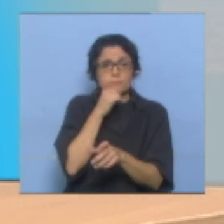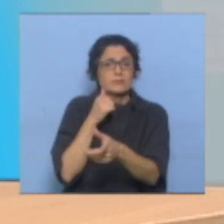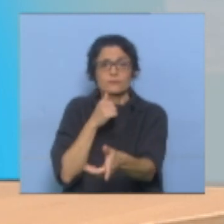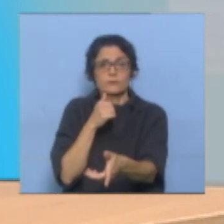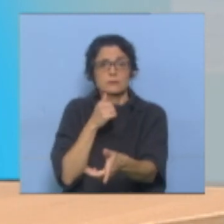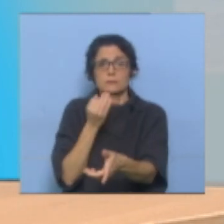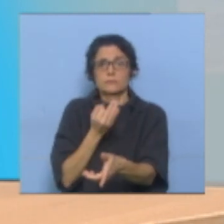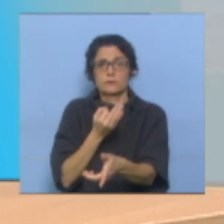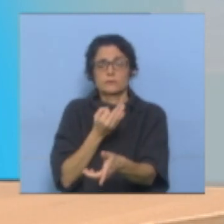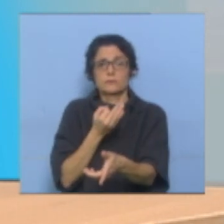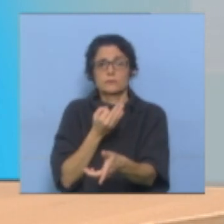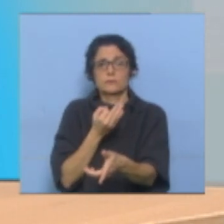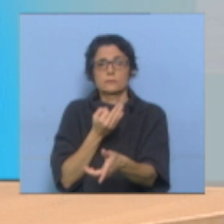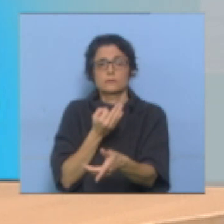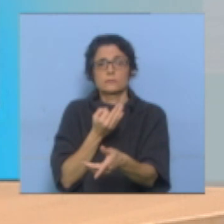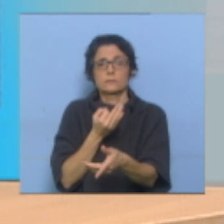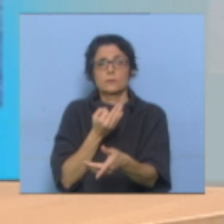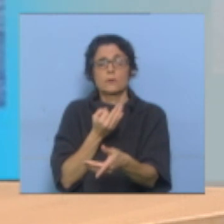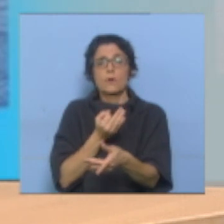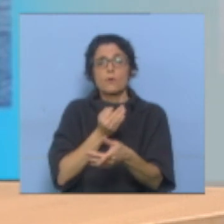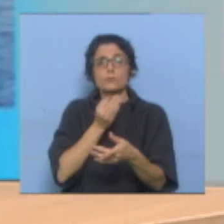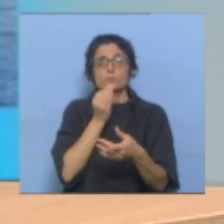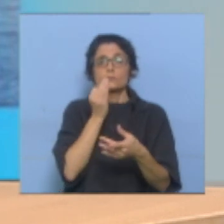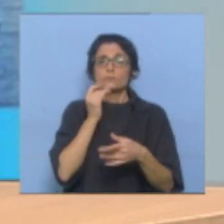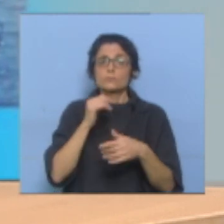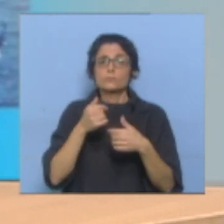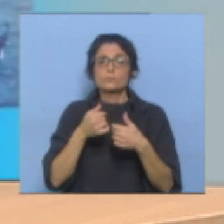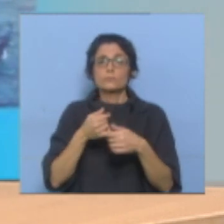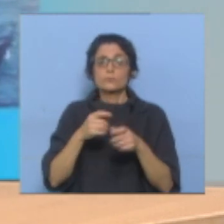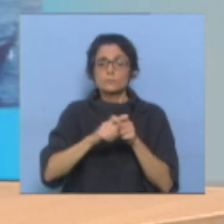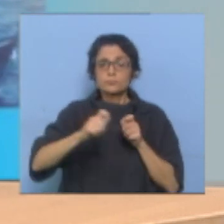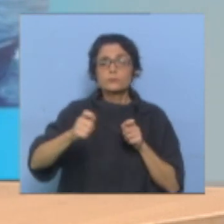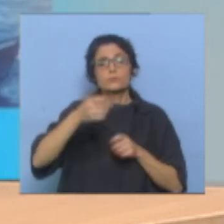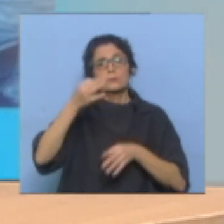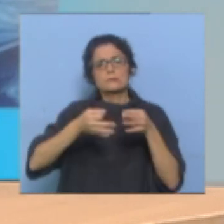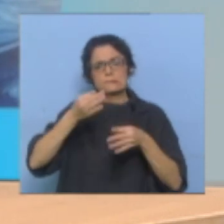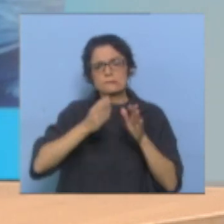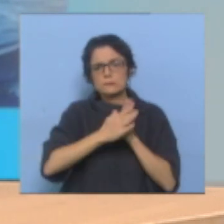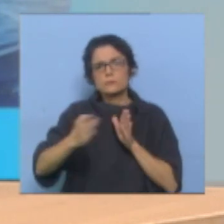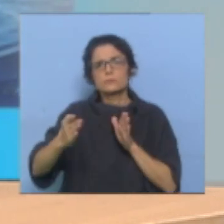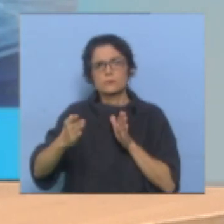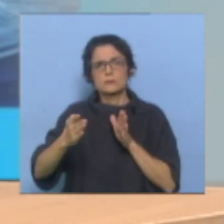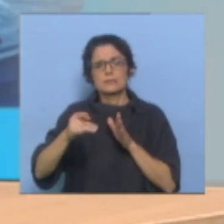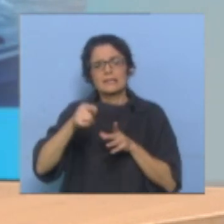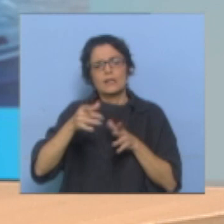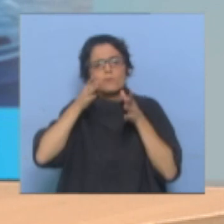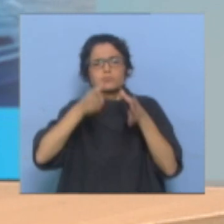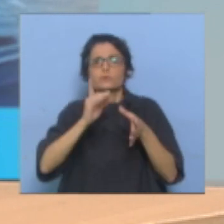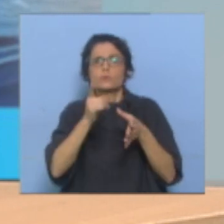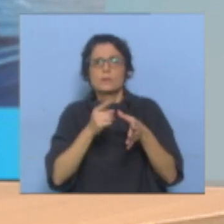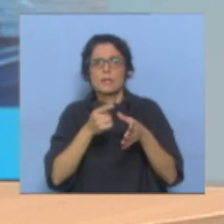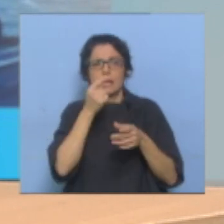descuradas no processo judicial, porque parece que se centra só em apurar culpado e